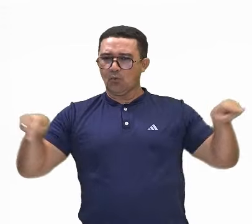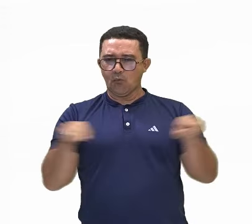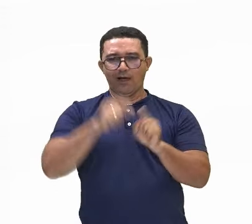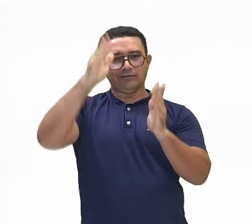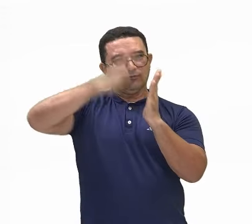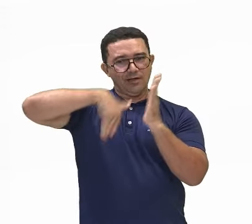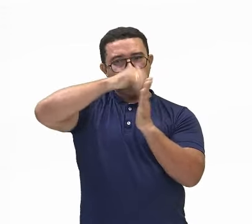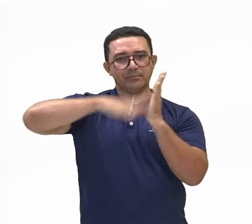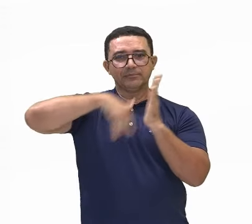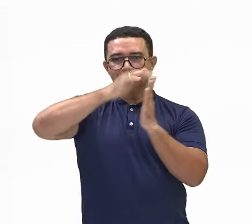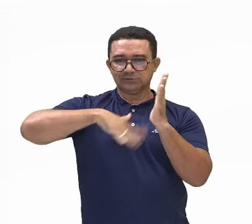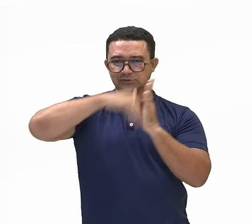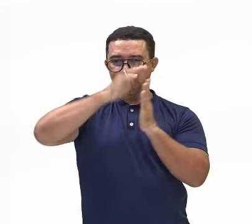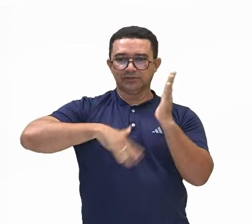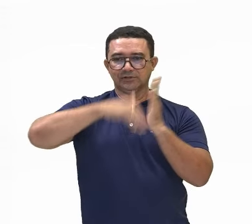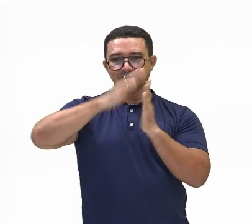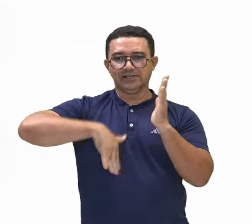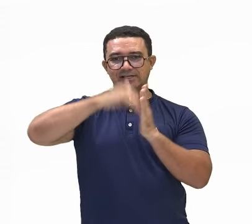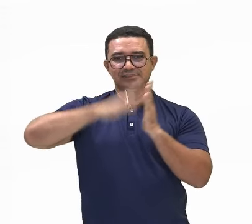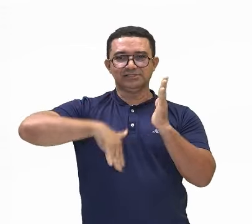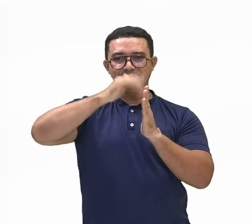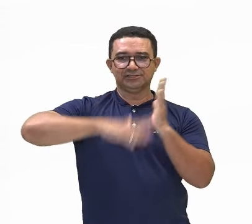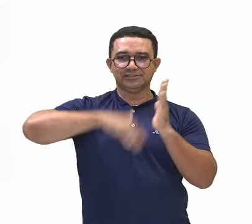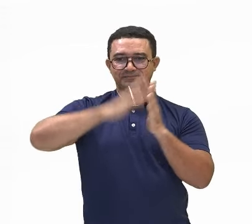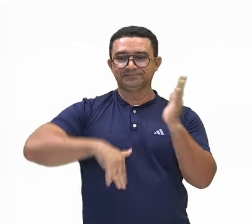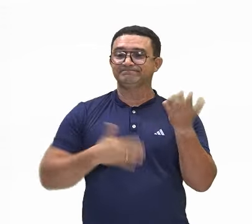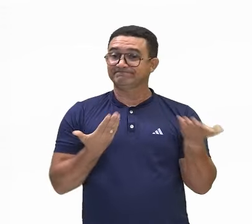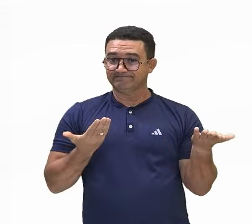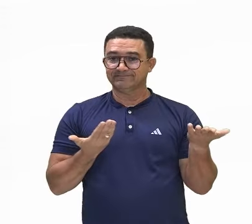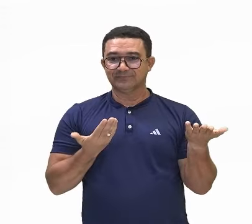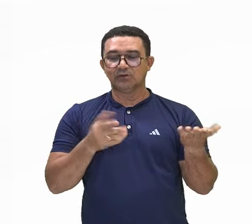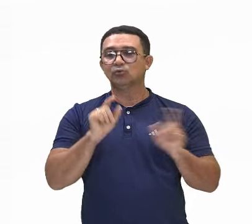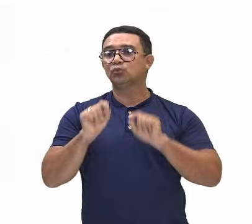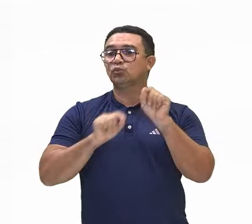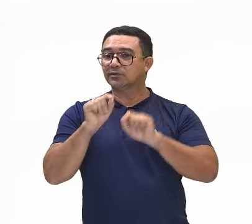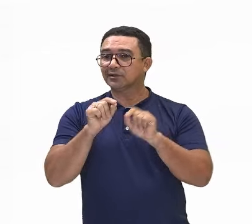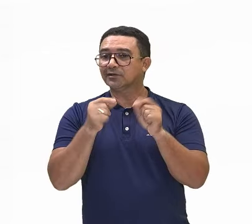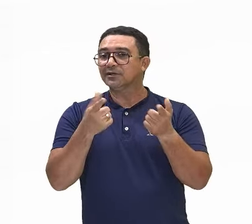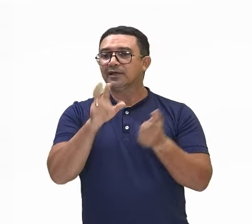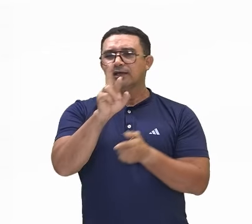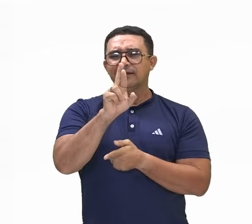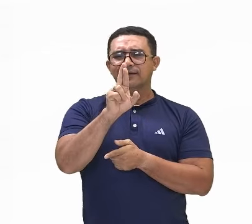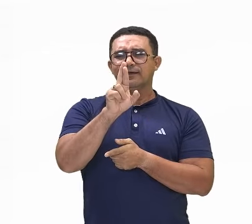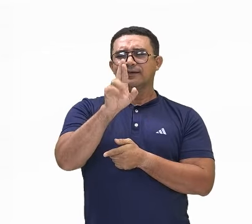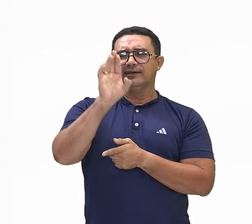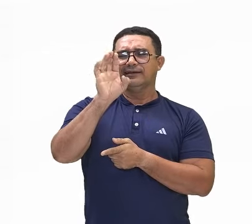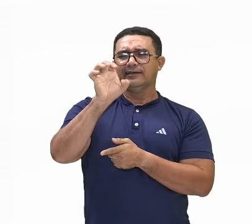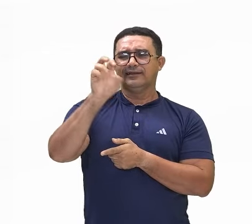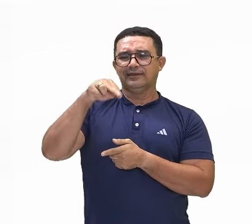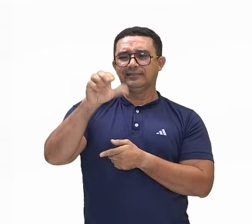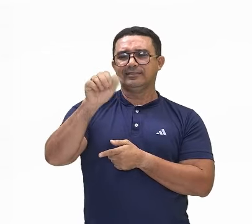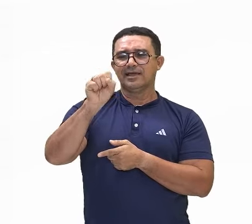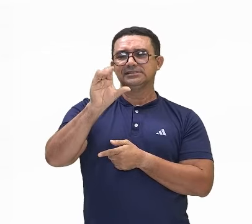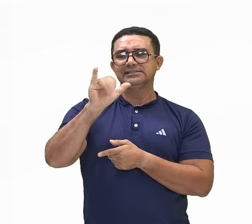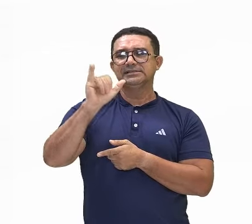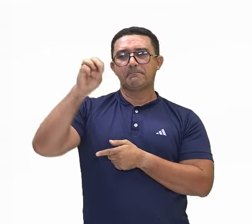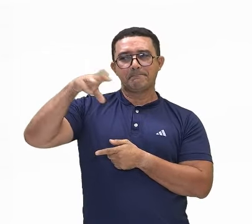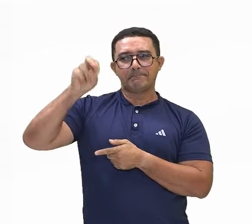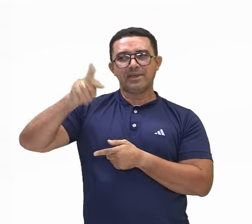pintura renascentista. Então, o que foi o Renascimento? O Renascimento foi um movimento